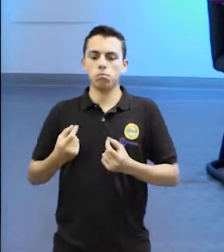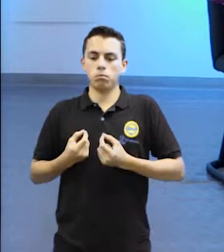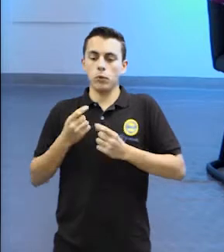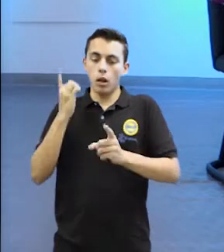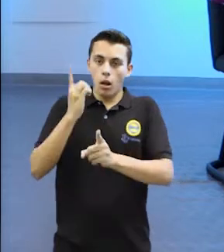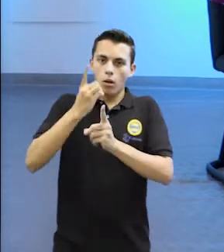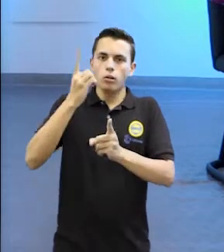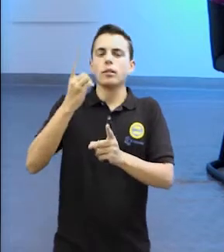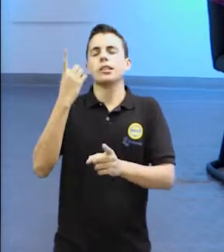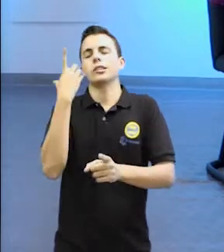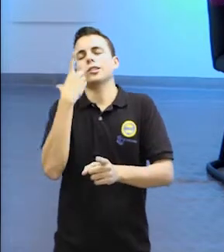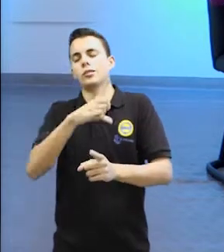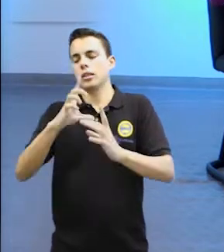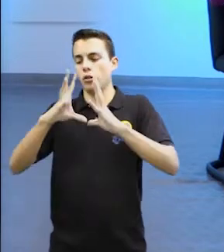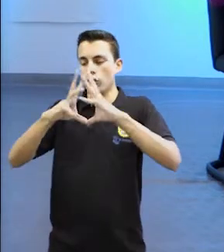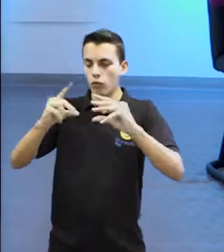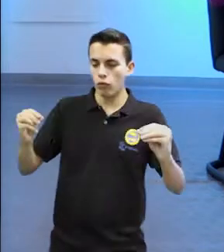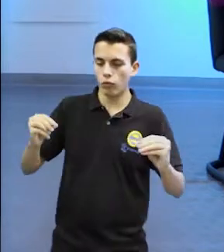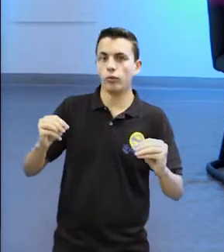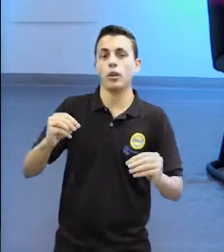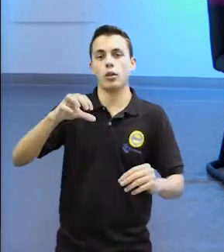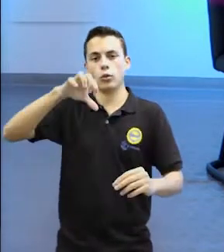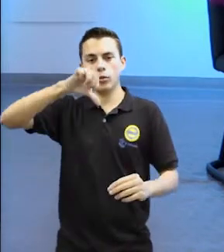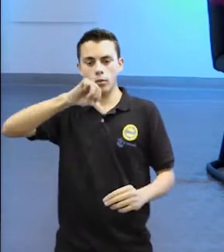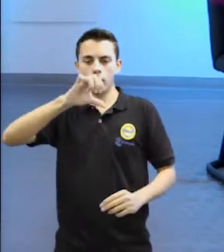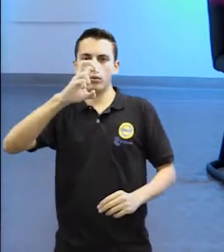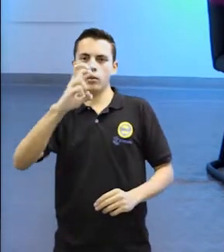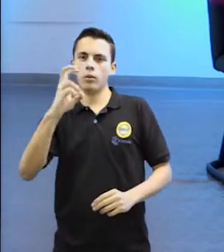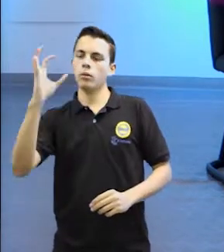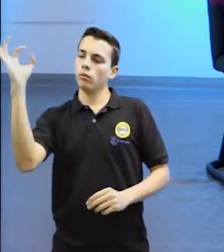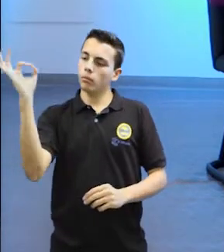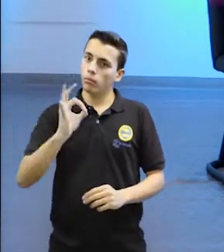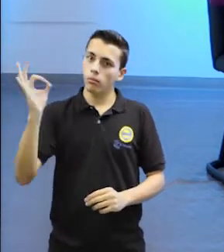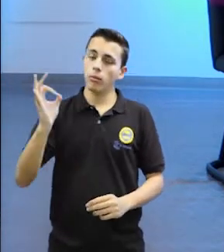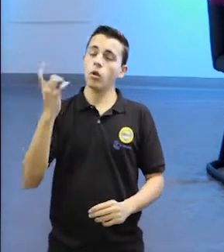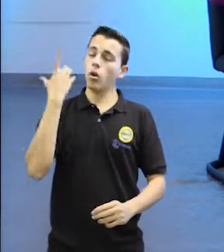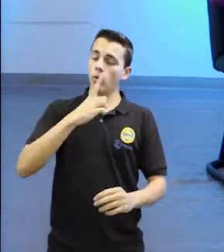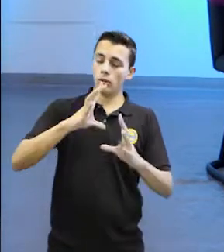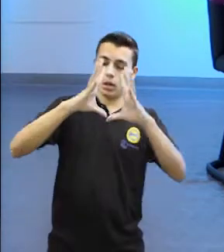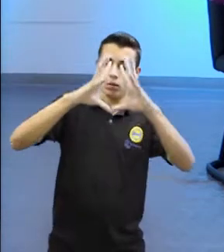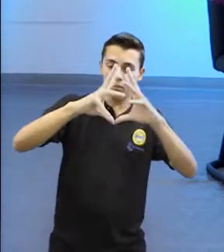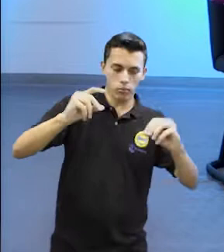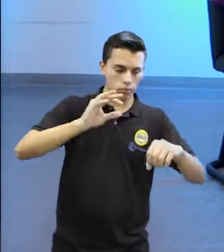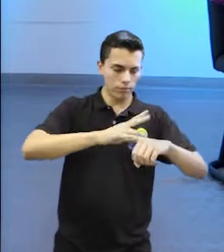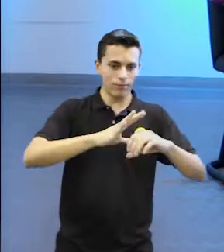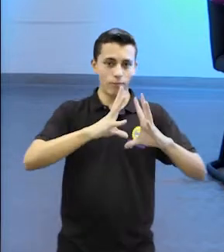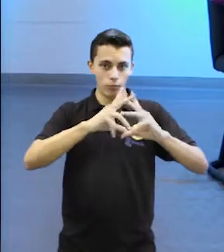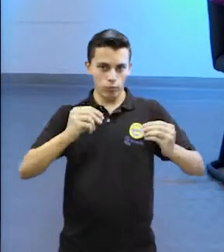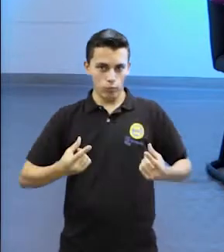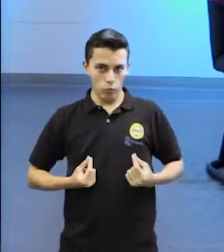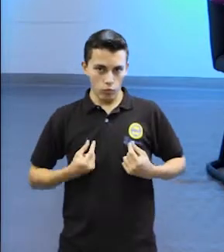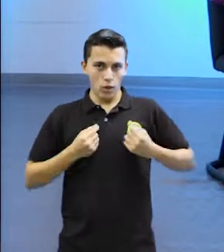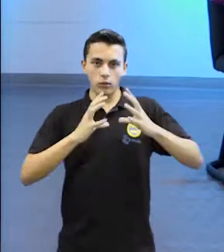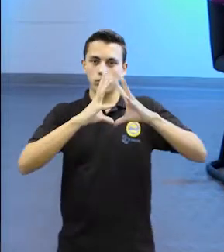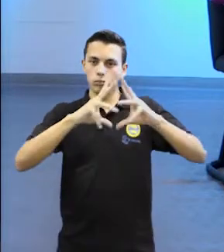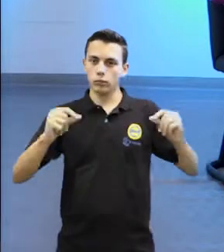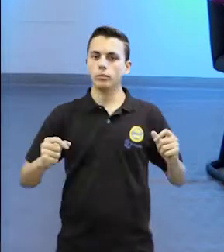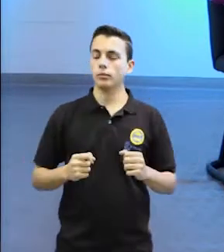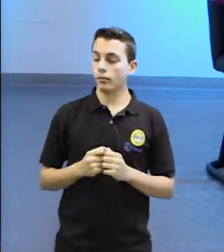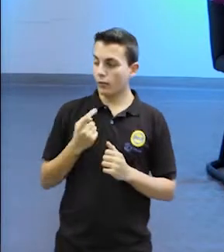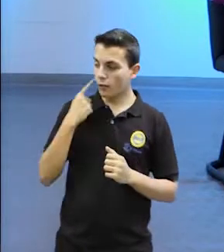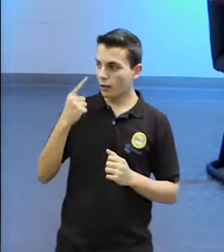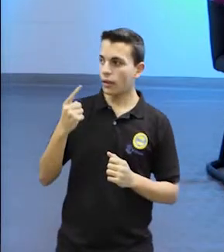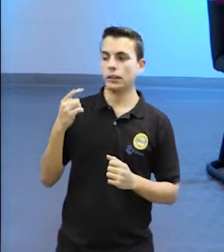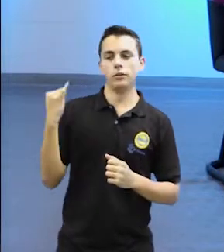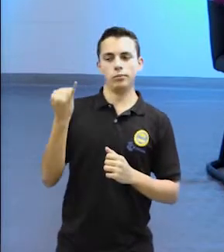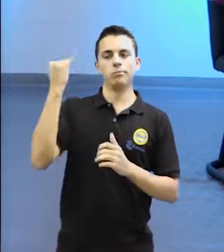de cura quando descobre no início. Olha, gente, 95% é bastante. Vale a pena se tocar, viu? Vale a pena. Tem que se tocar. Tem que se tocar, é isso